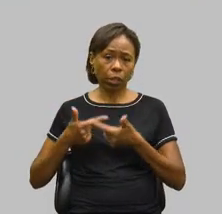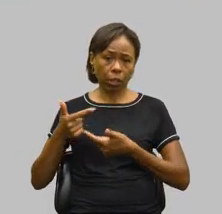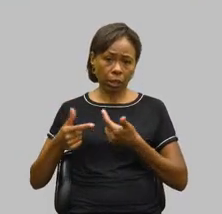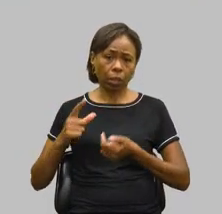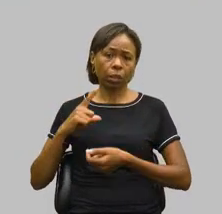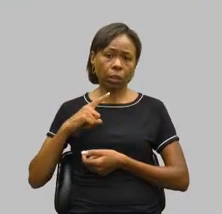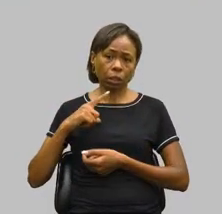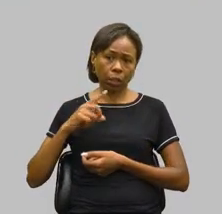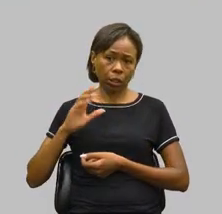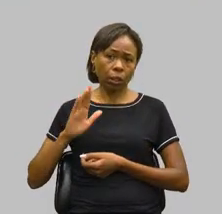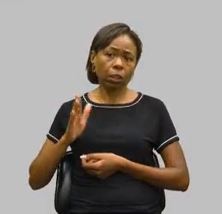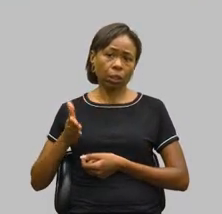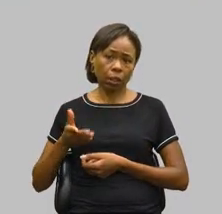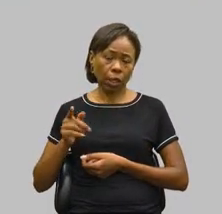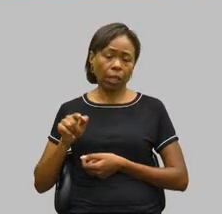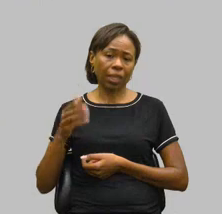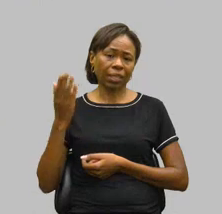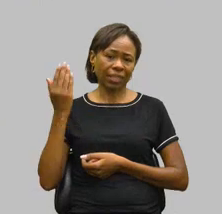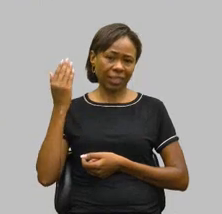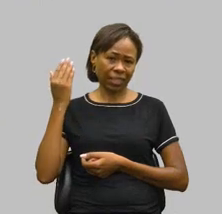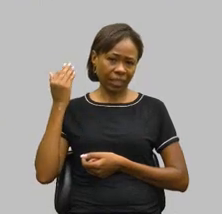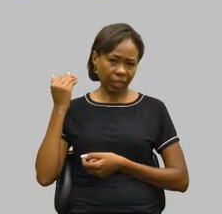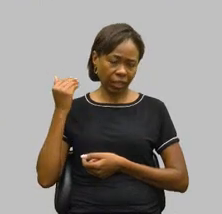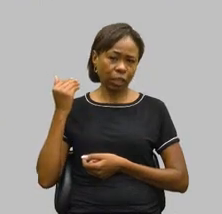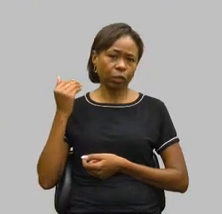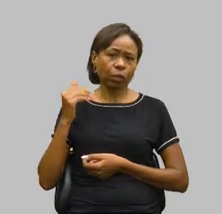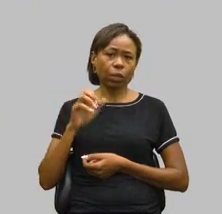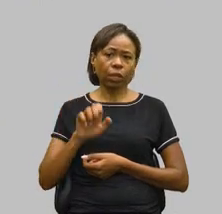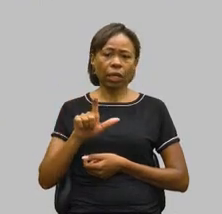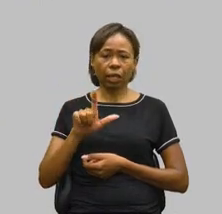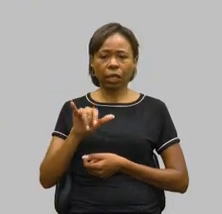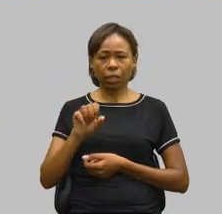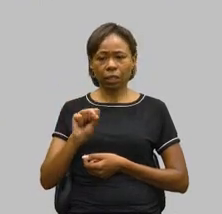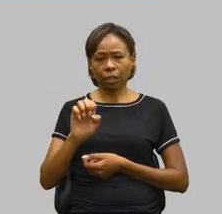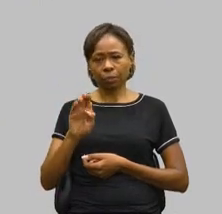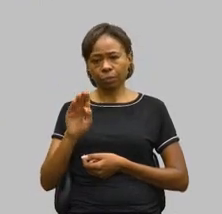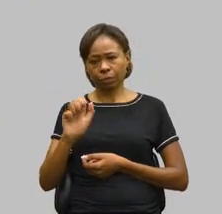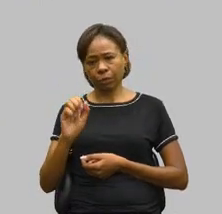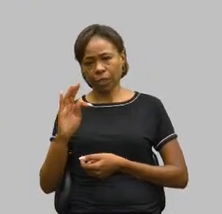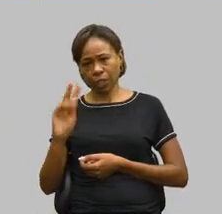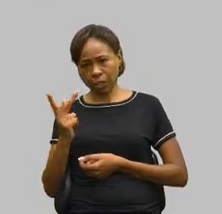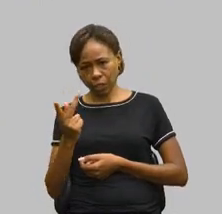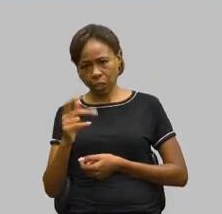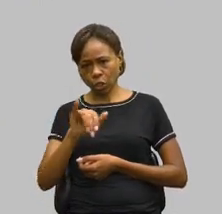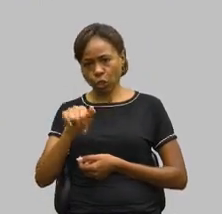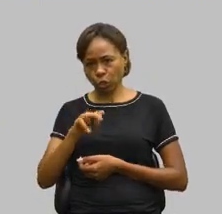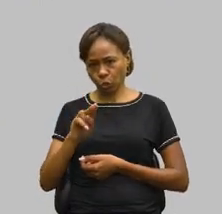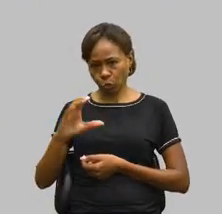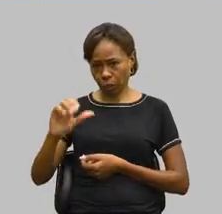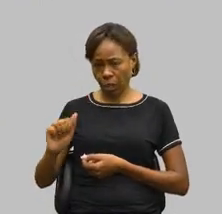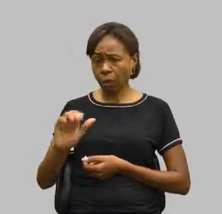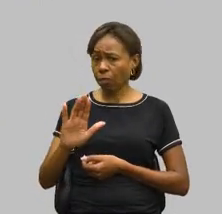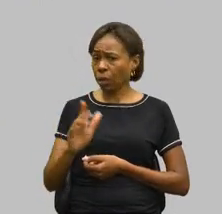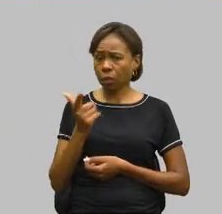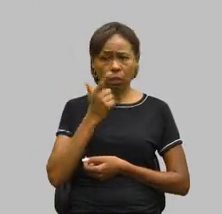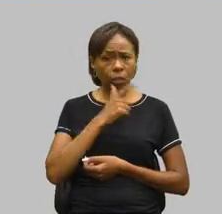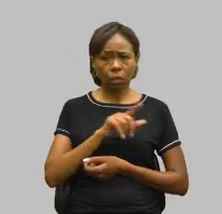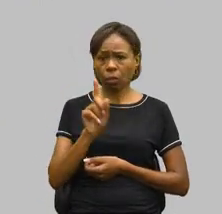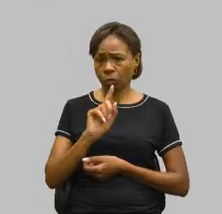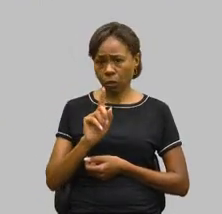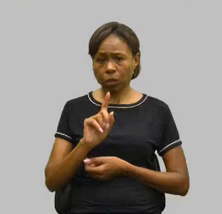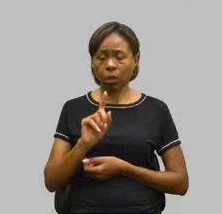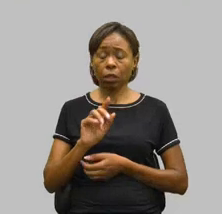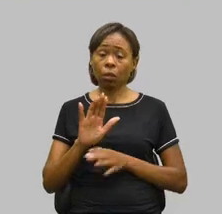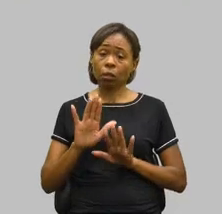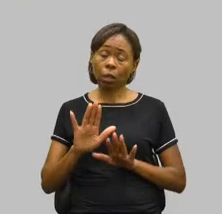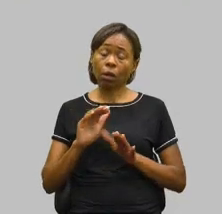condução inclusive naquele momento da Elizabeth Jucá eh não conseguimos e a secretaria veio então